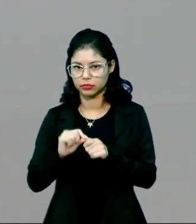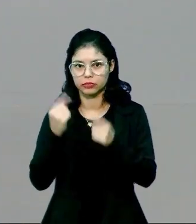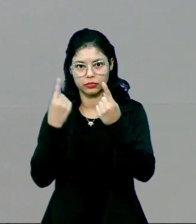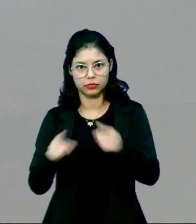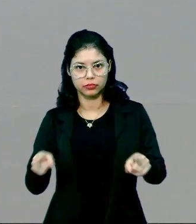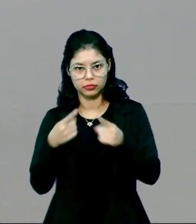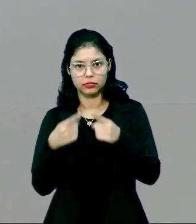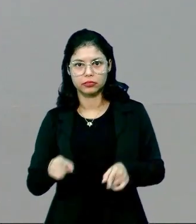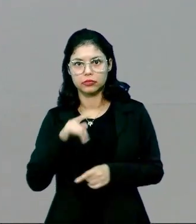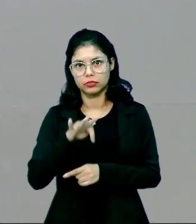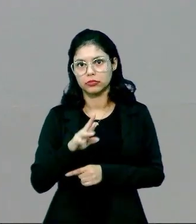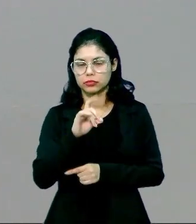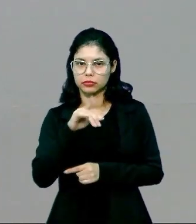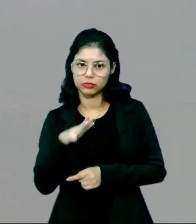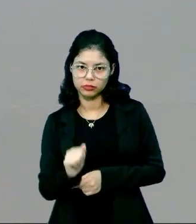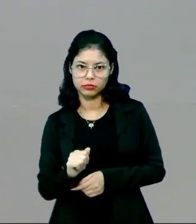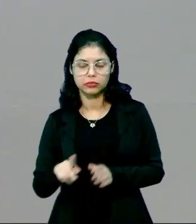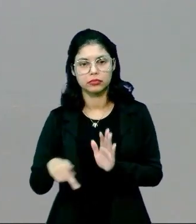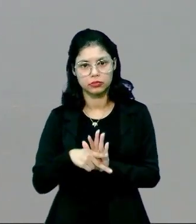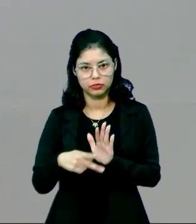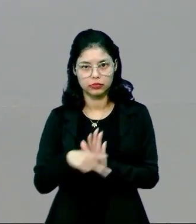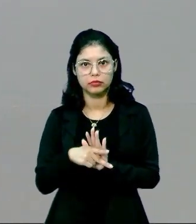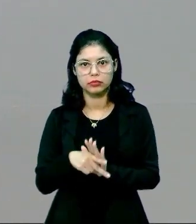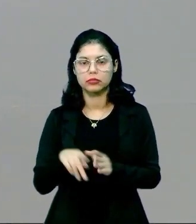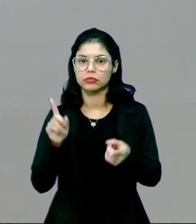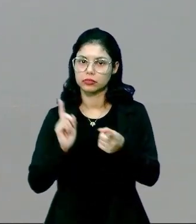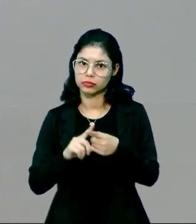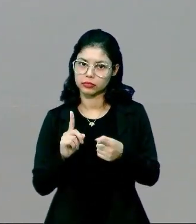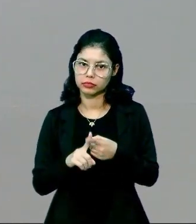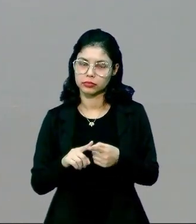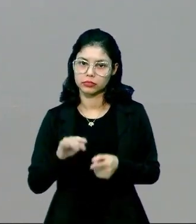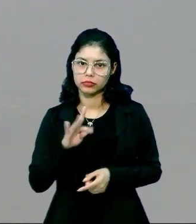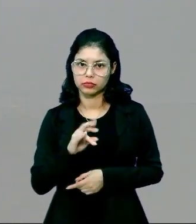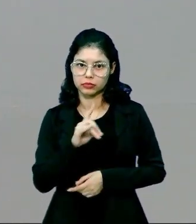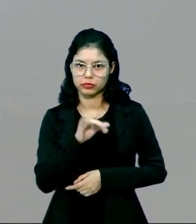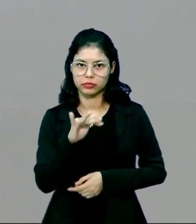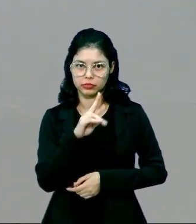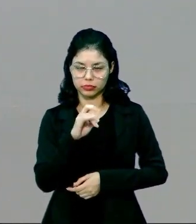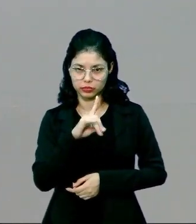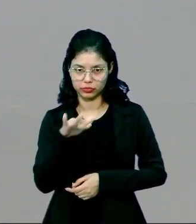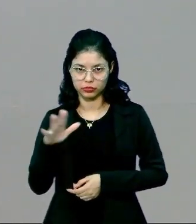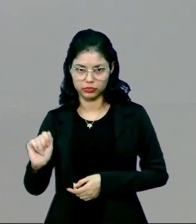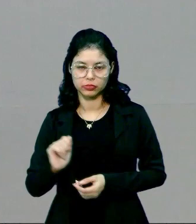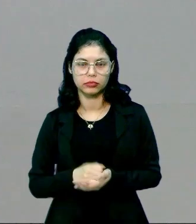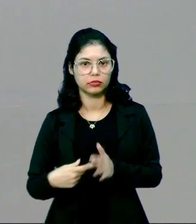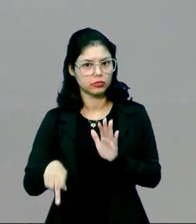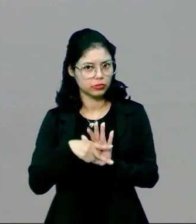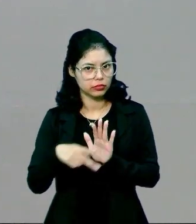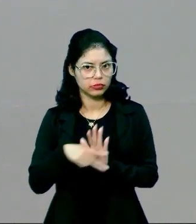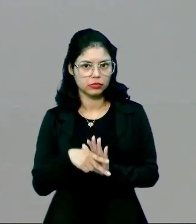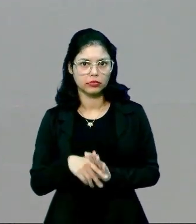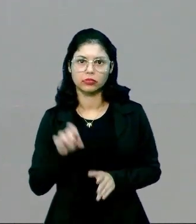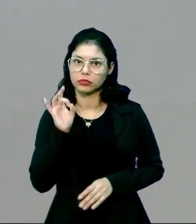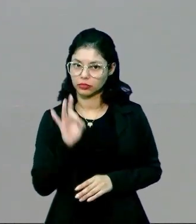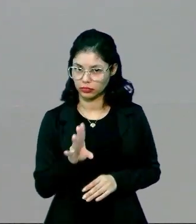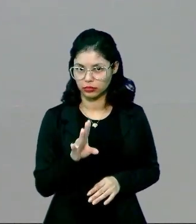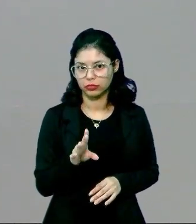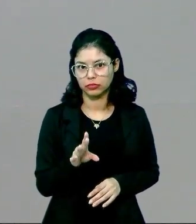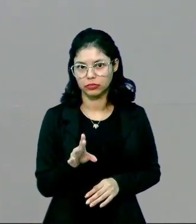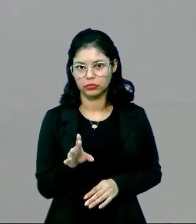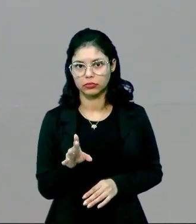músicas internacionais exatamente por conta da internacionalização e não necessariamente apenas